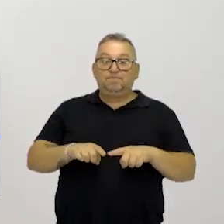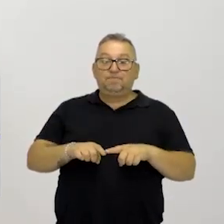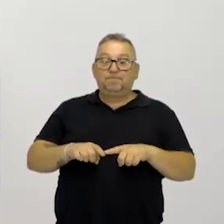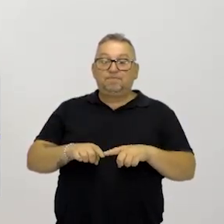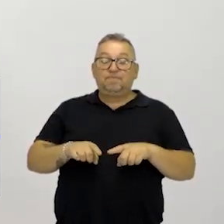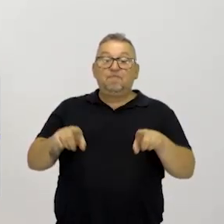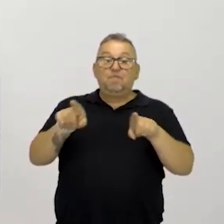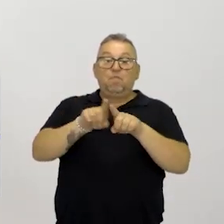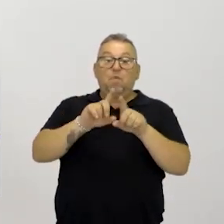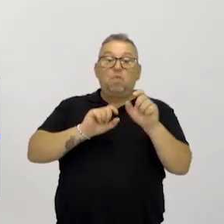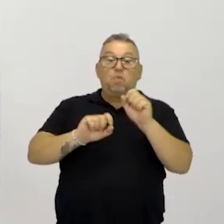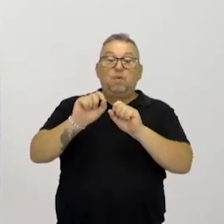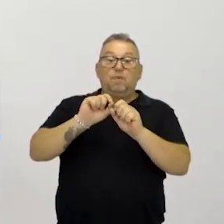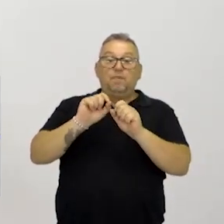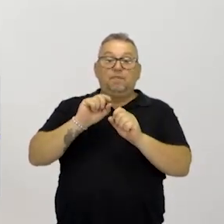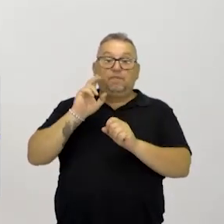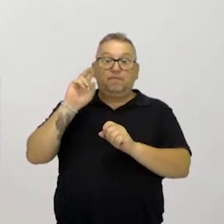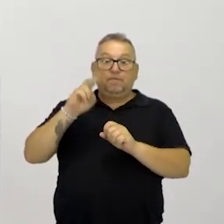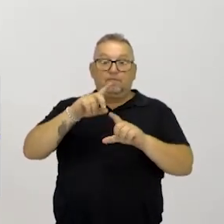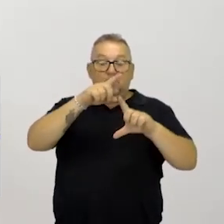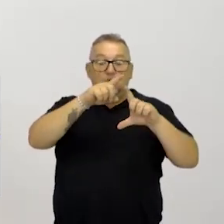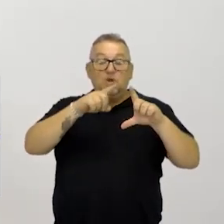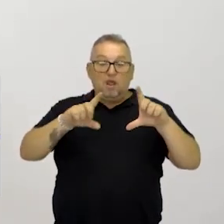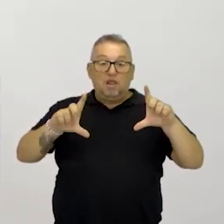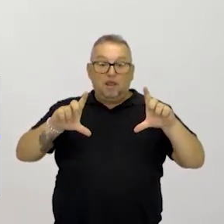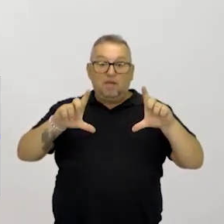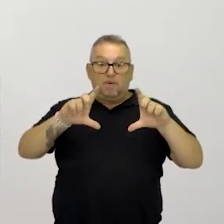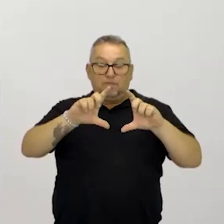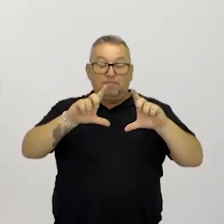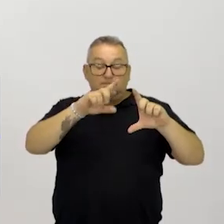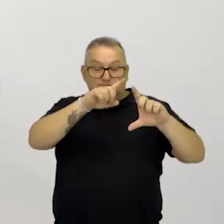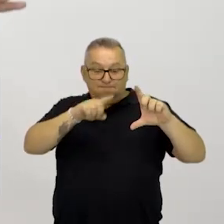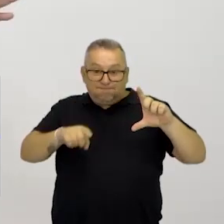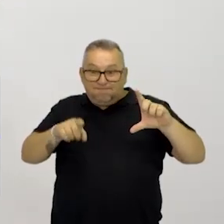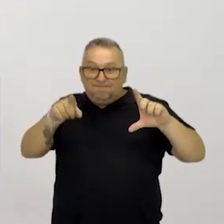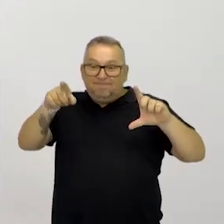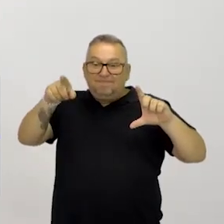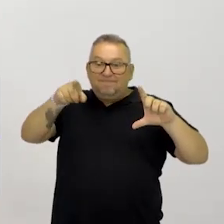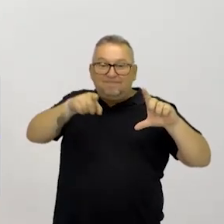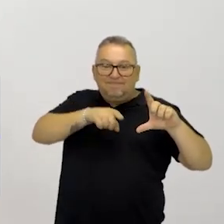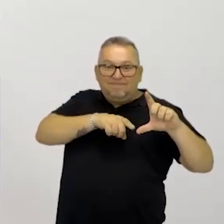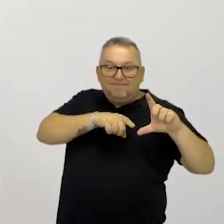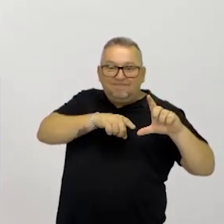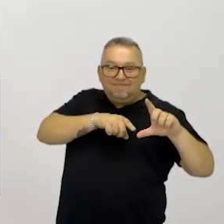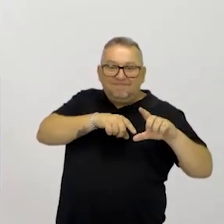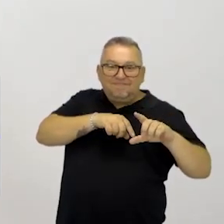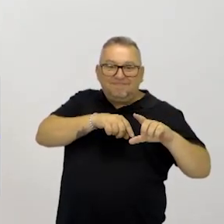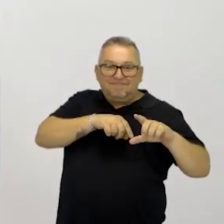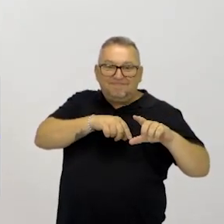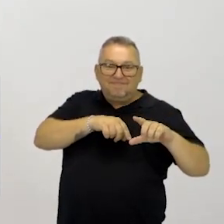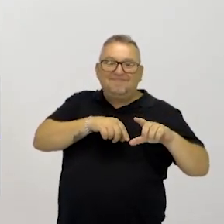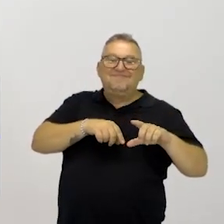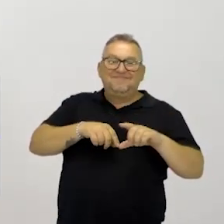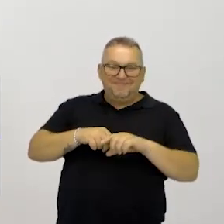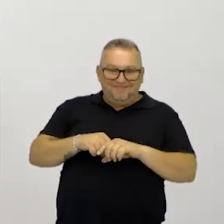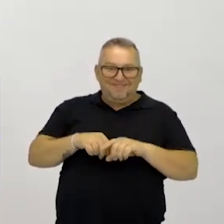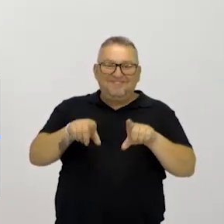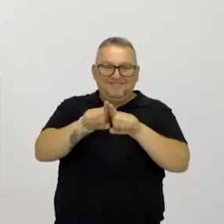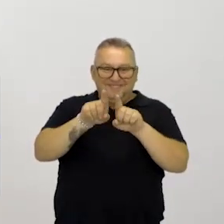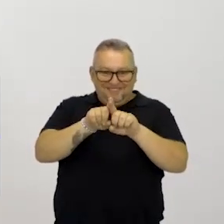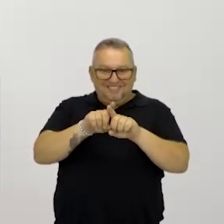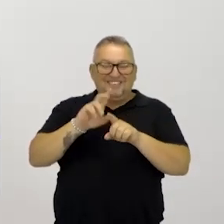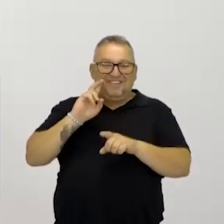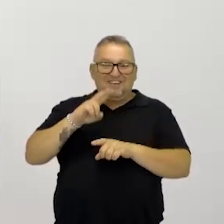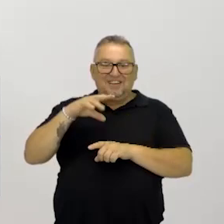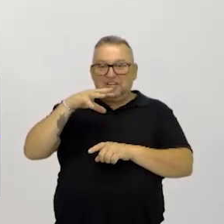gente cruza lá, né, as diagonais do losango, né, qualquer losango que seja, inclusive o quadrado, né? Lembrando que o quadrado quer ser